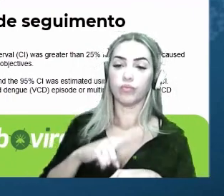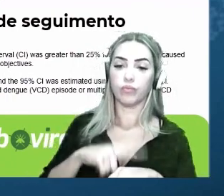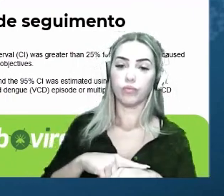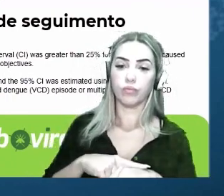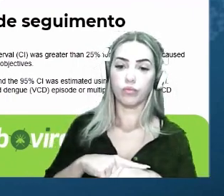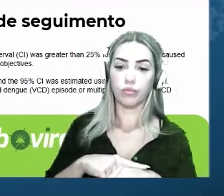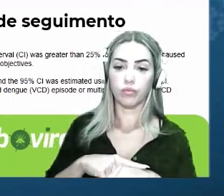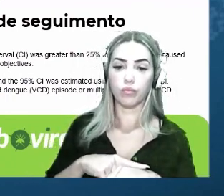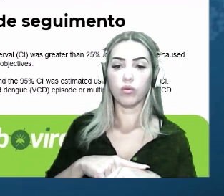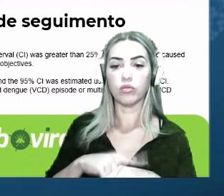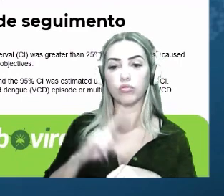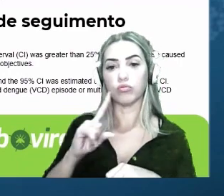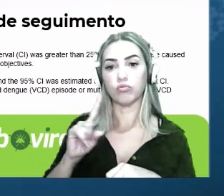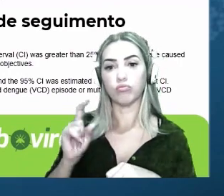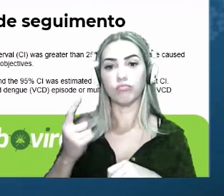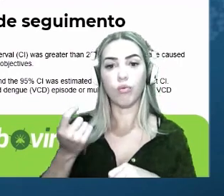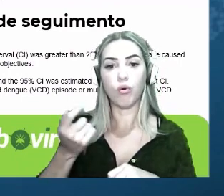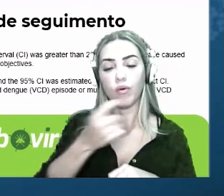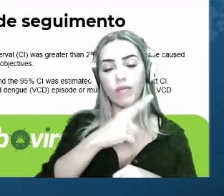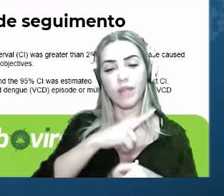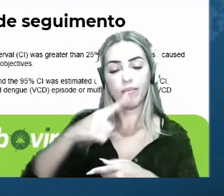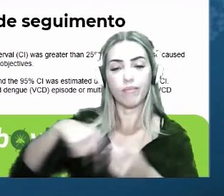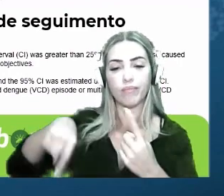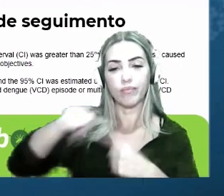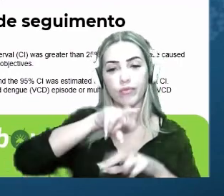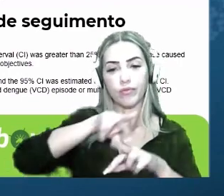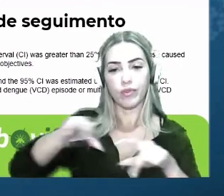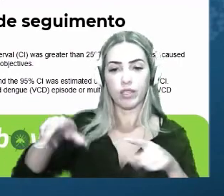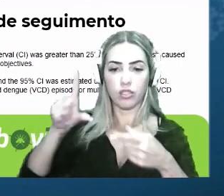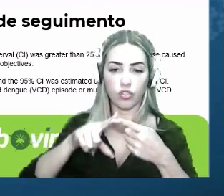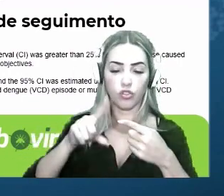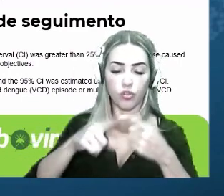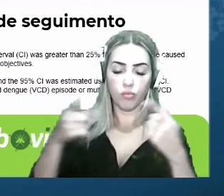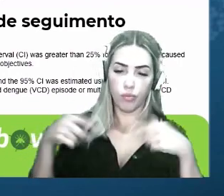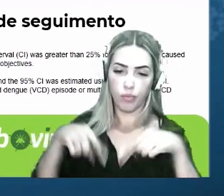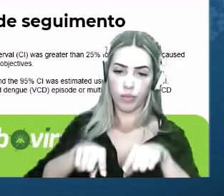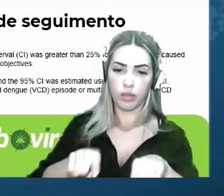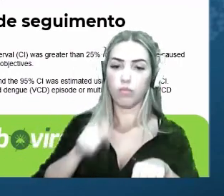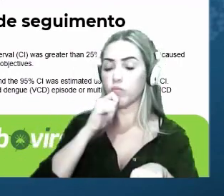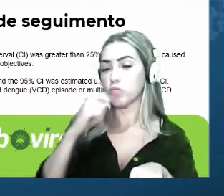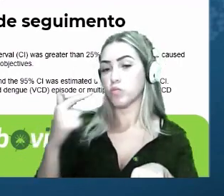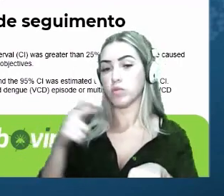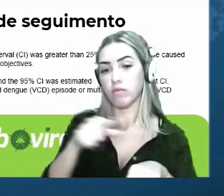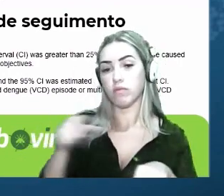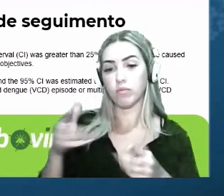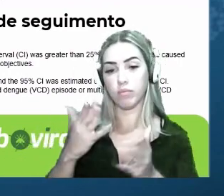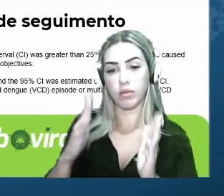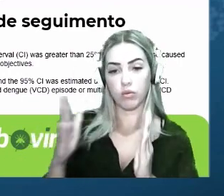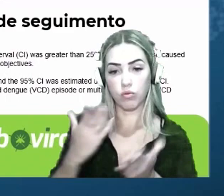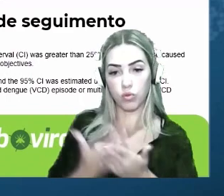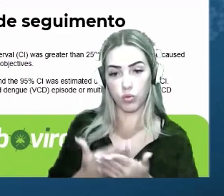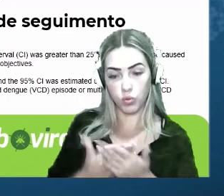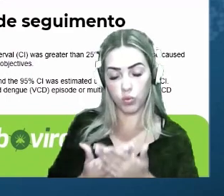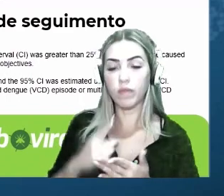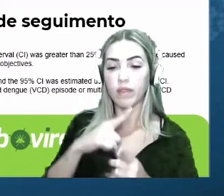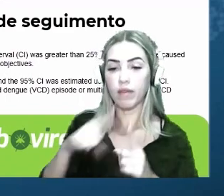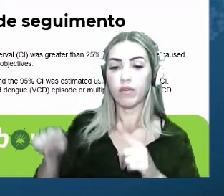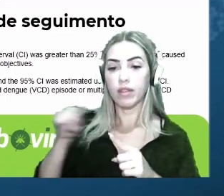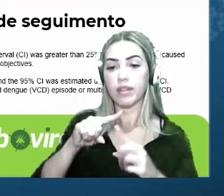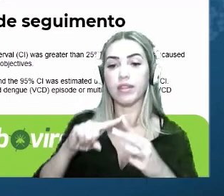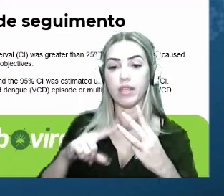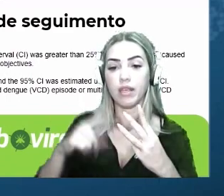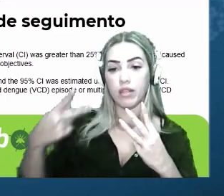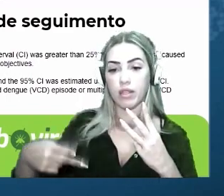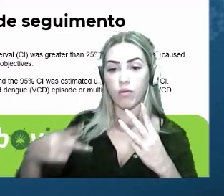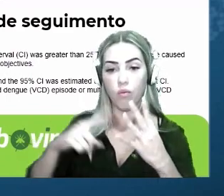raros em que a gente tem uma circulação de vários sorotipos ao mesmo tempo. Não aconteceu durante o estudo. Houve circulação de 3 e 4 no Brasil, durante o